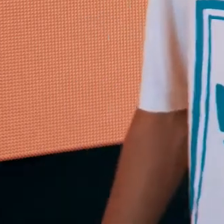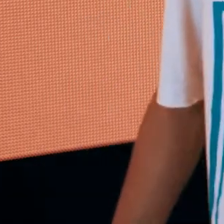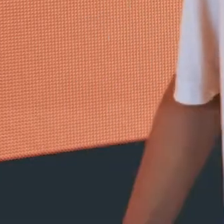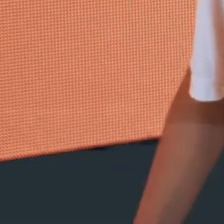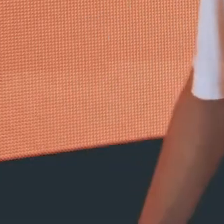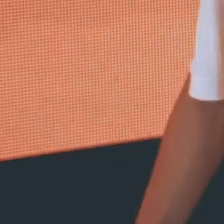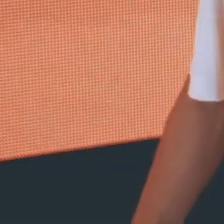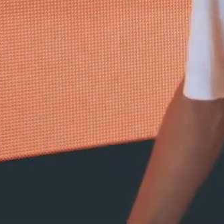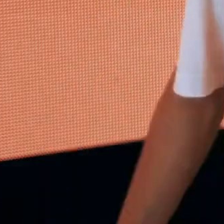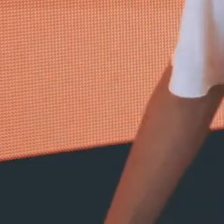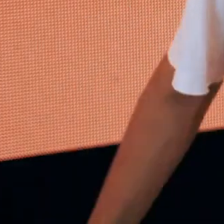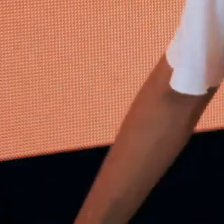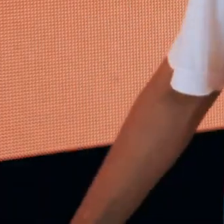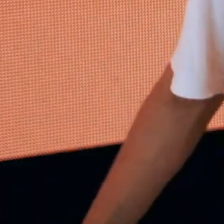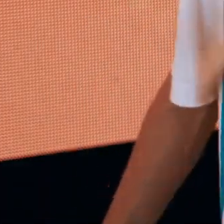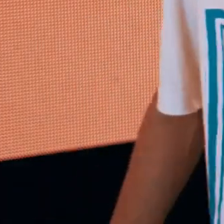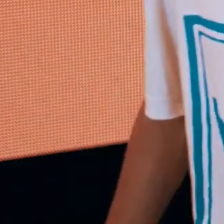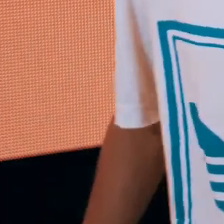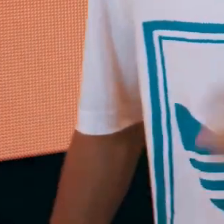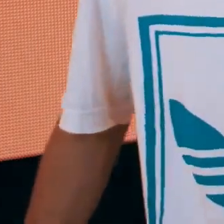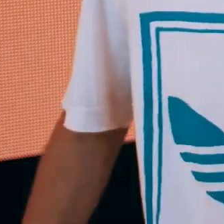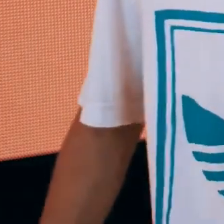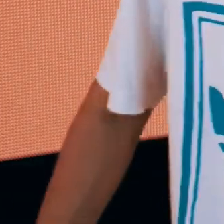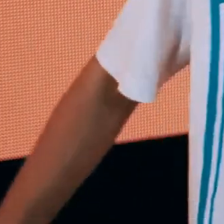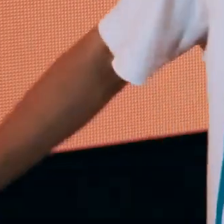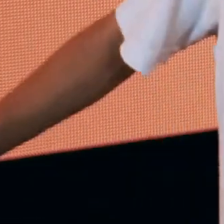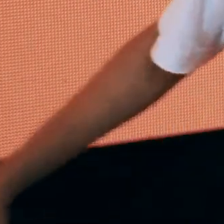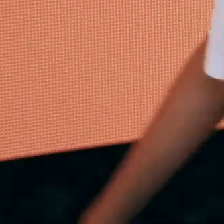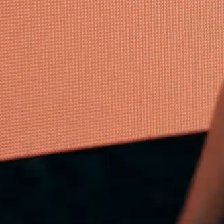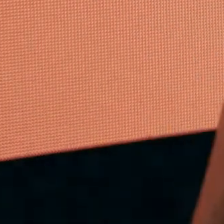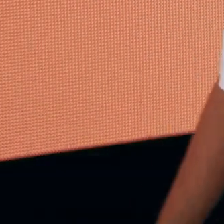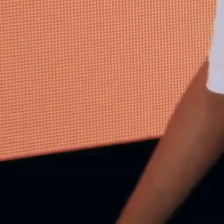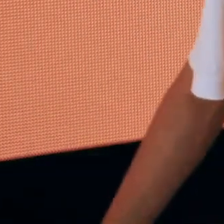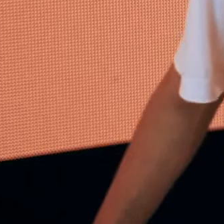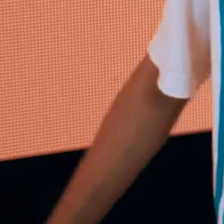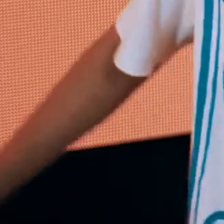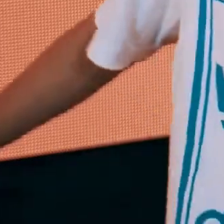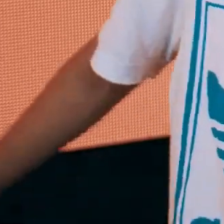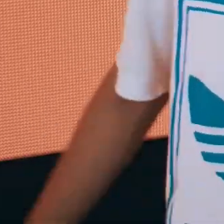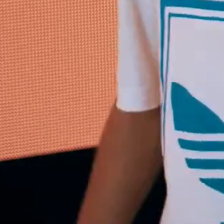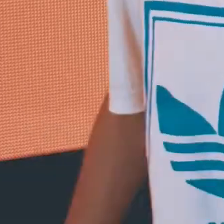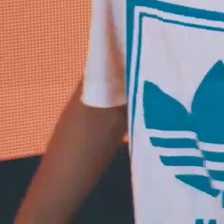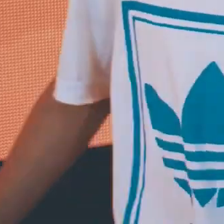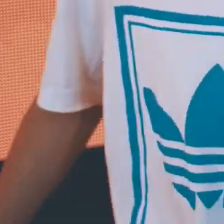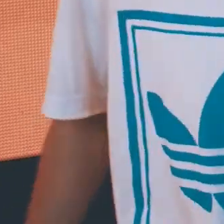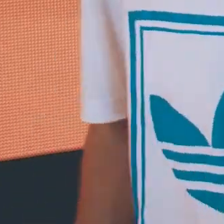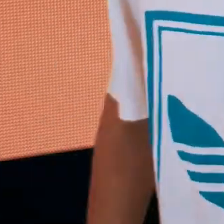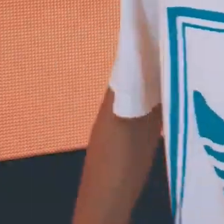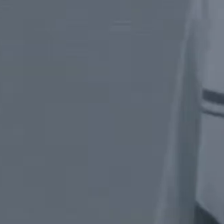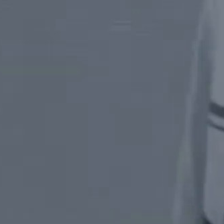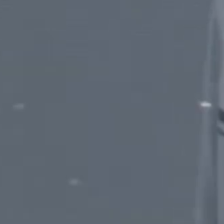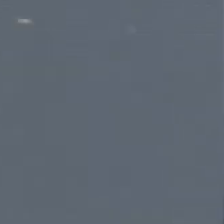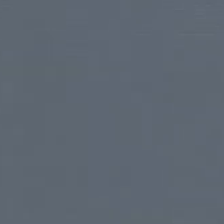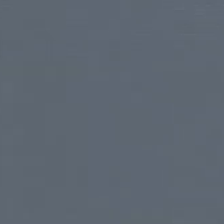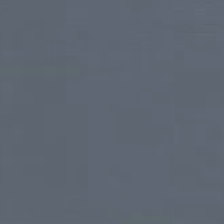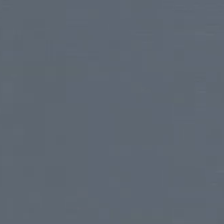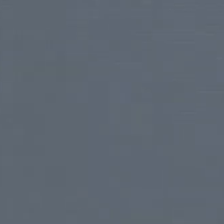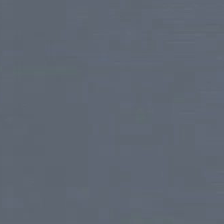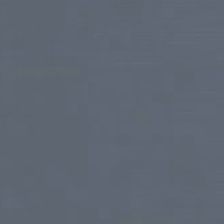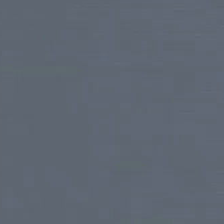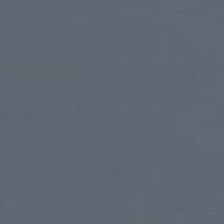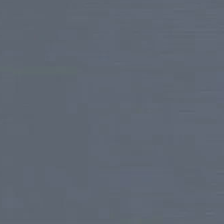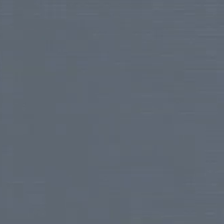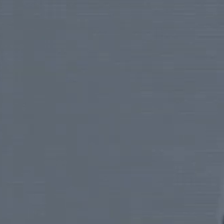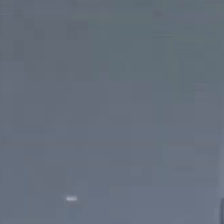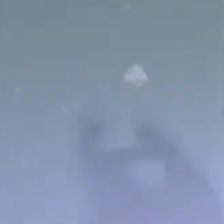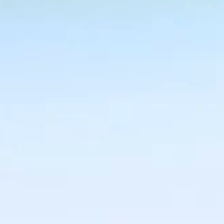parte de alguma galera, nós temos a banda, temos o teatro, temos a mídia. Então você que quer fazer parte, só cola com a gente toda sexta-feira. E todo terceiro